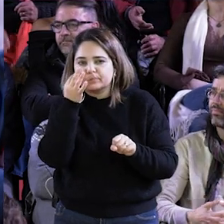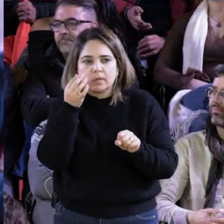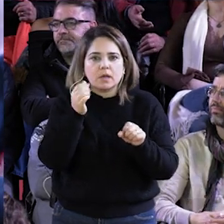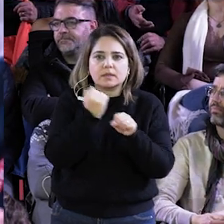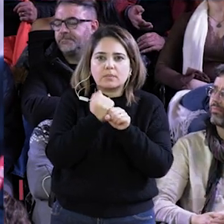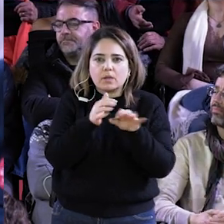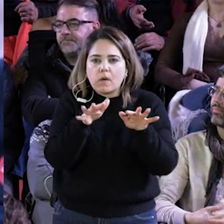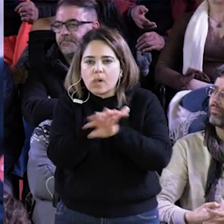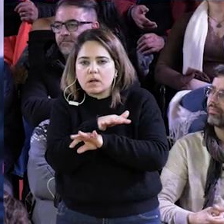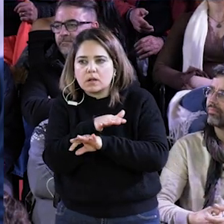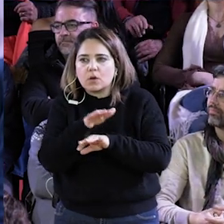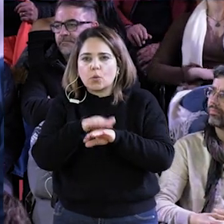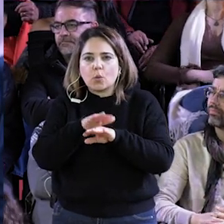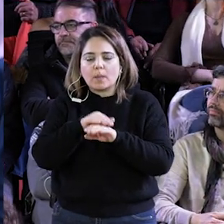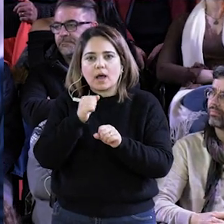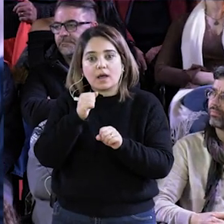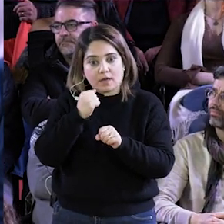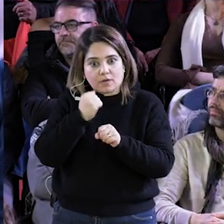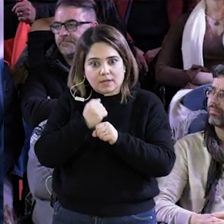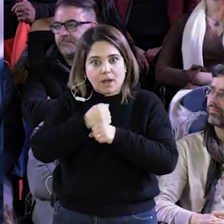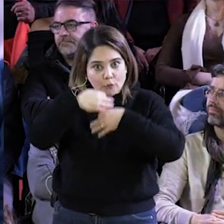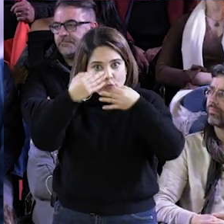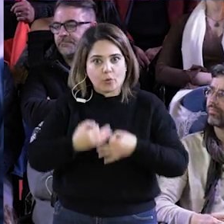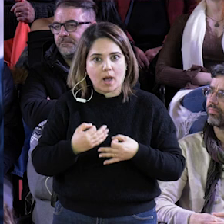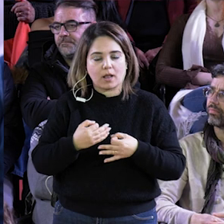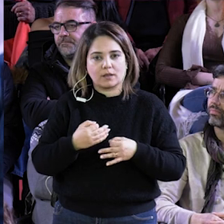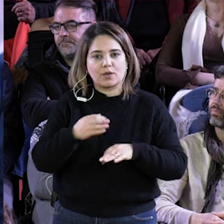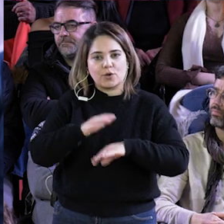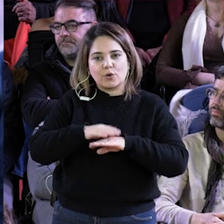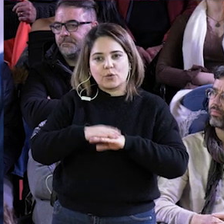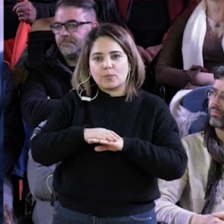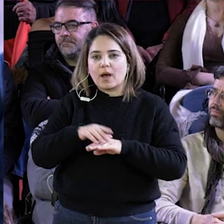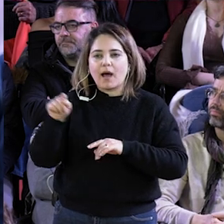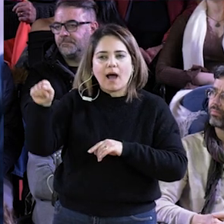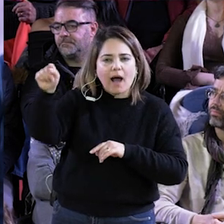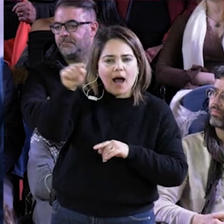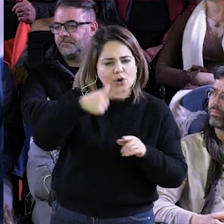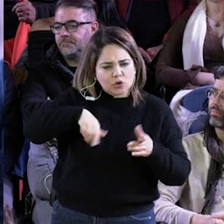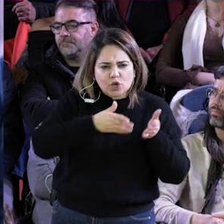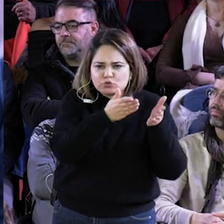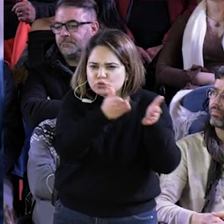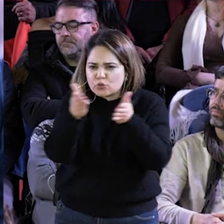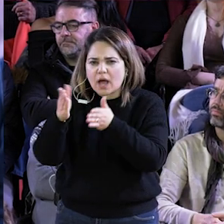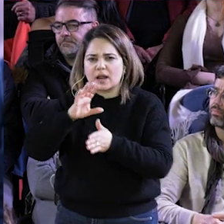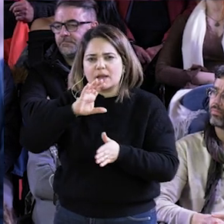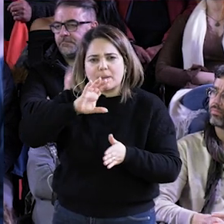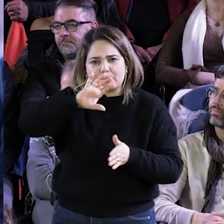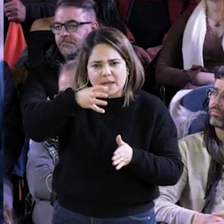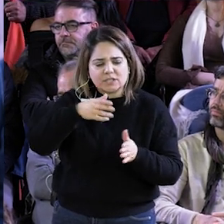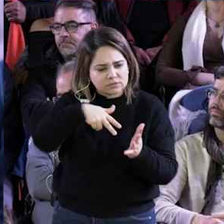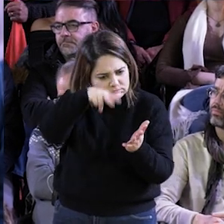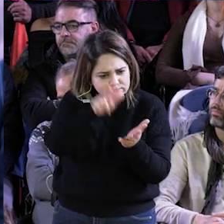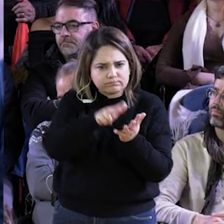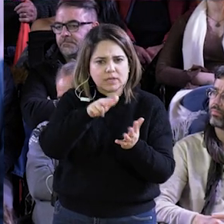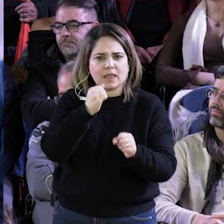o trabalho que existe para lá do emprego formal, para o mundo da expropriação do trabalho racializado. Quisemos ajudar o país a reconhecer o trabalho que